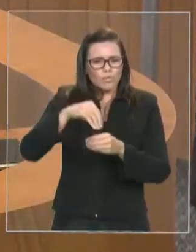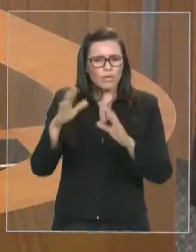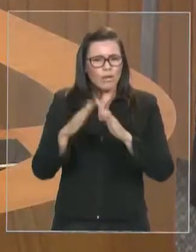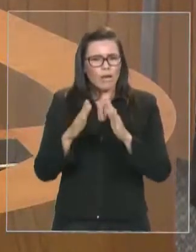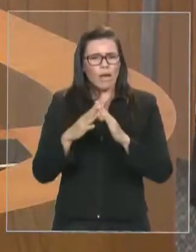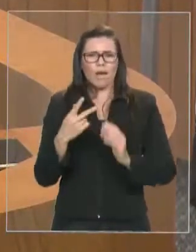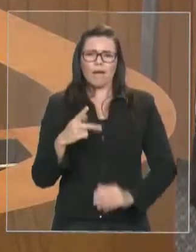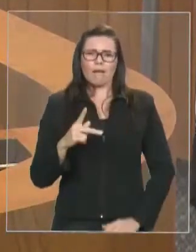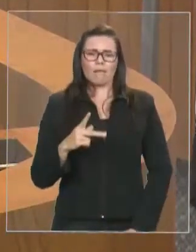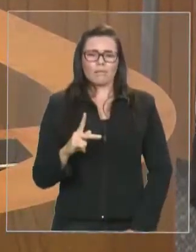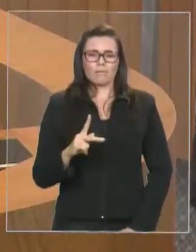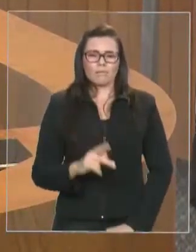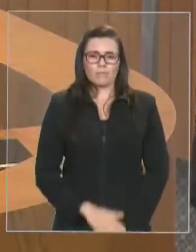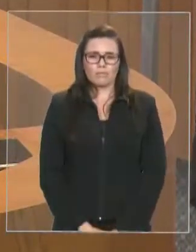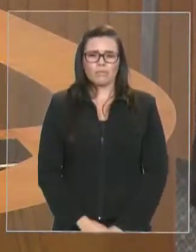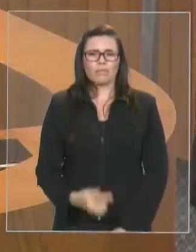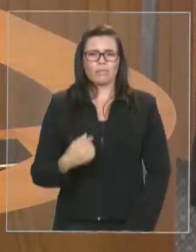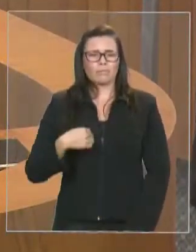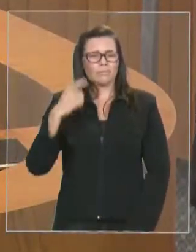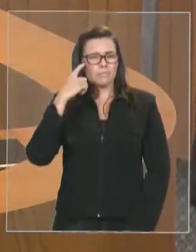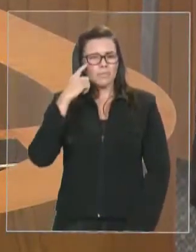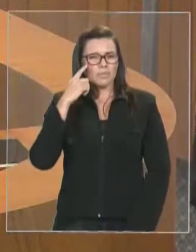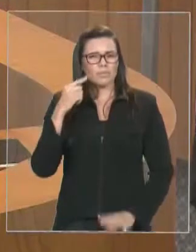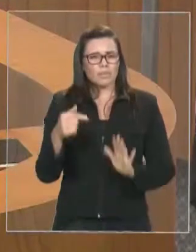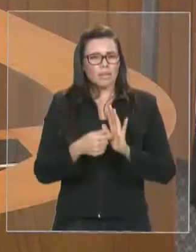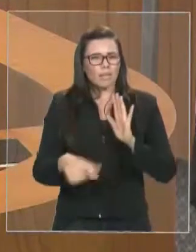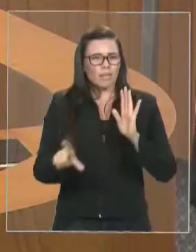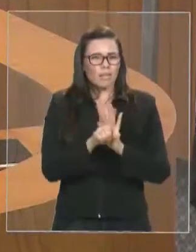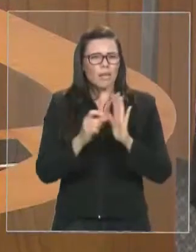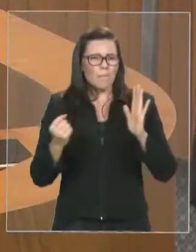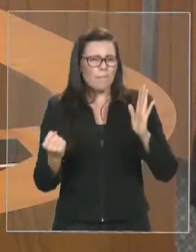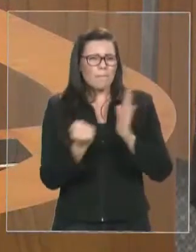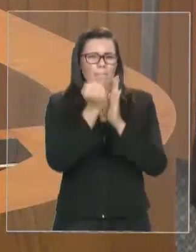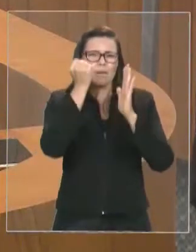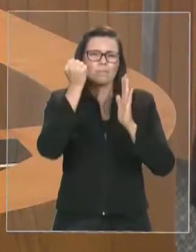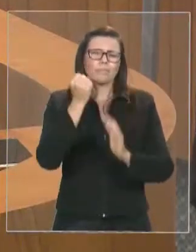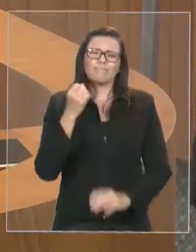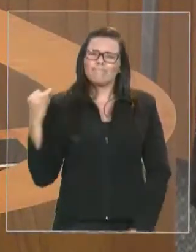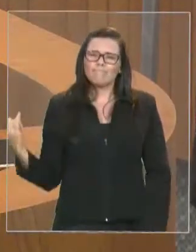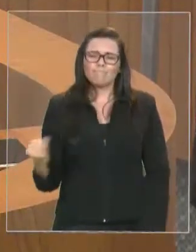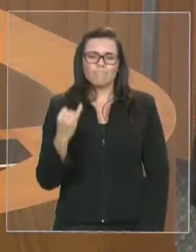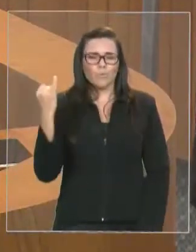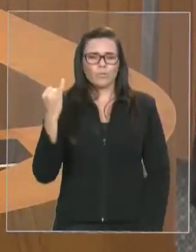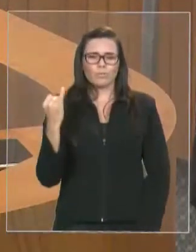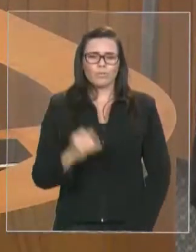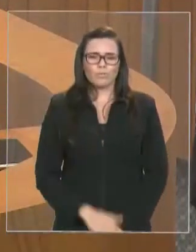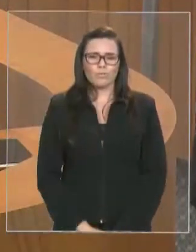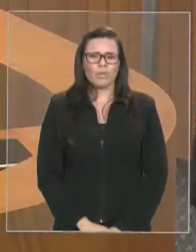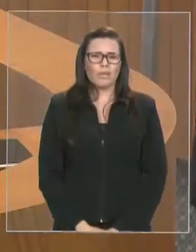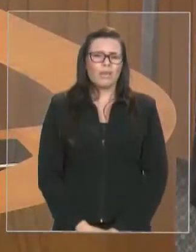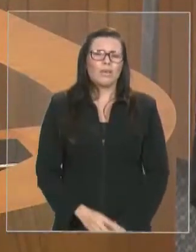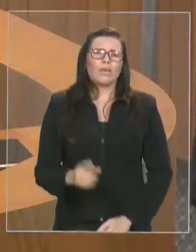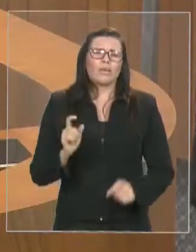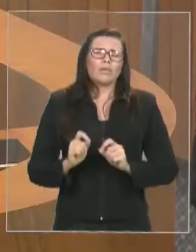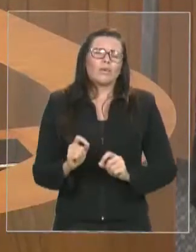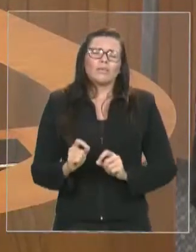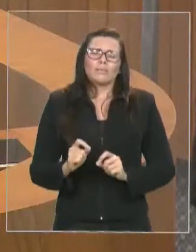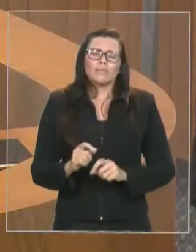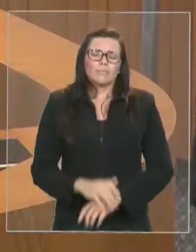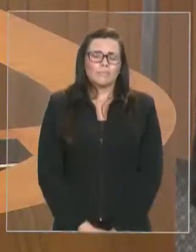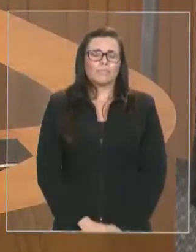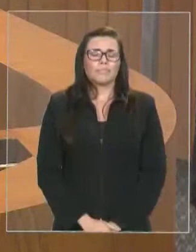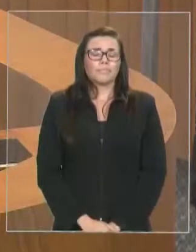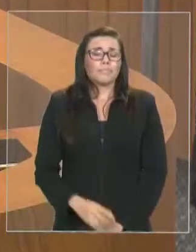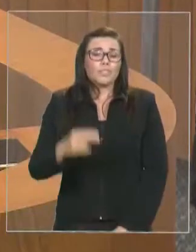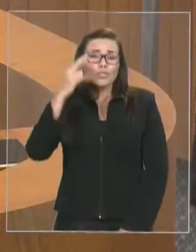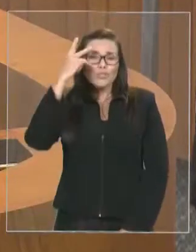legal e que, com esta lei, o Maranhão faz história por criar mais mecanismos legais